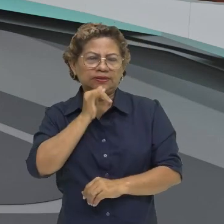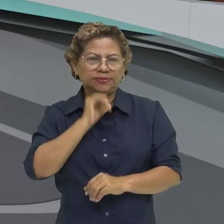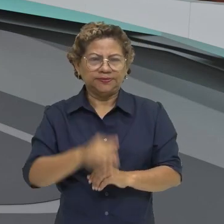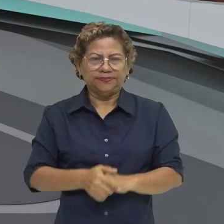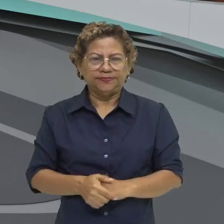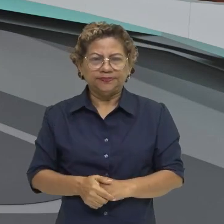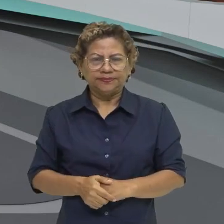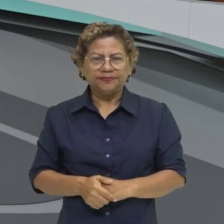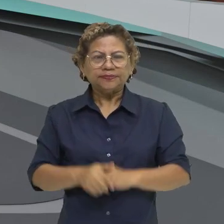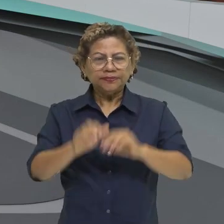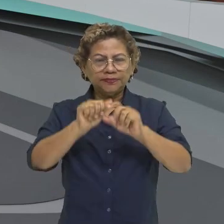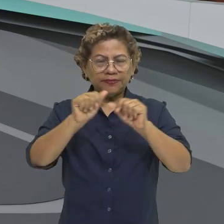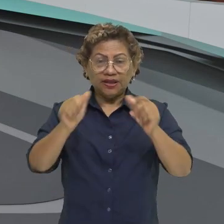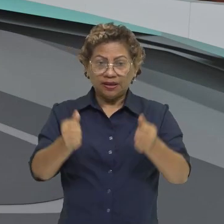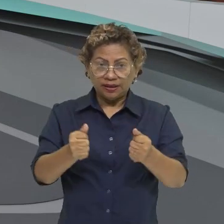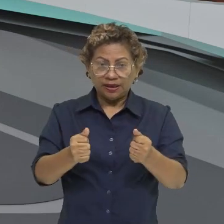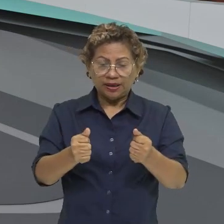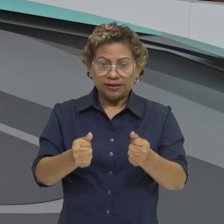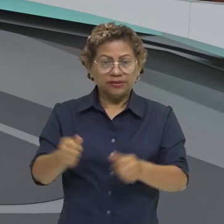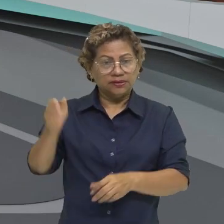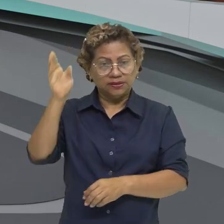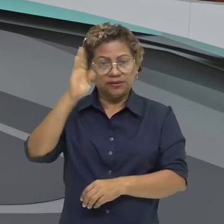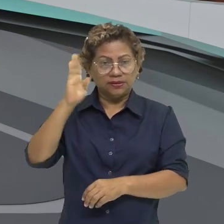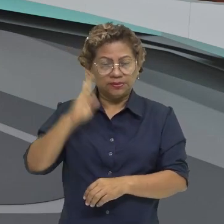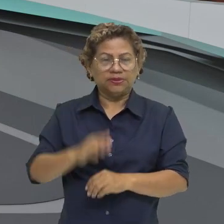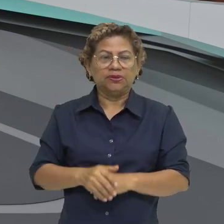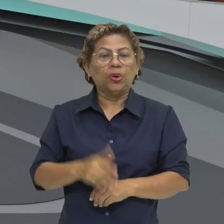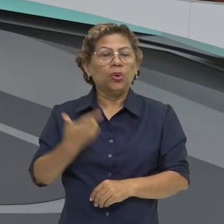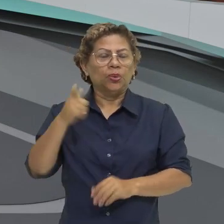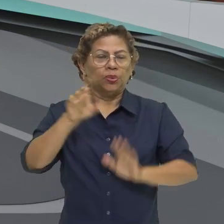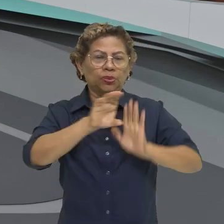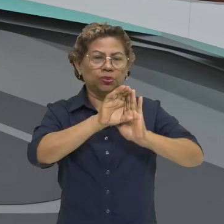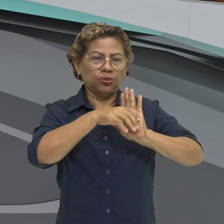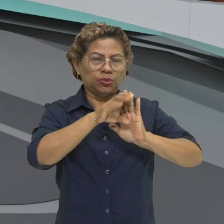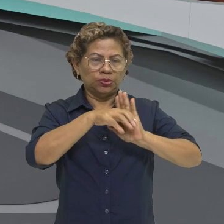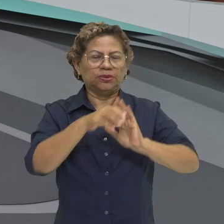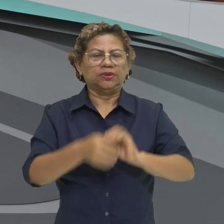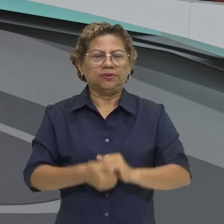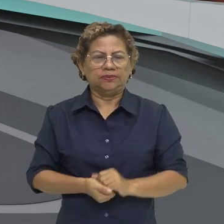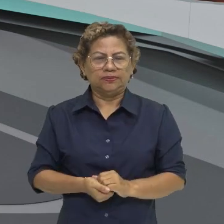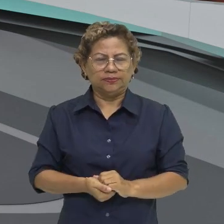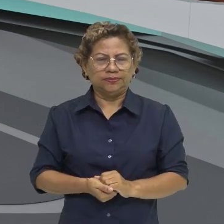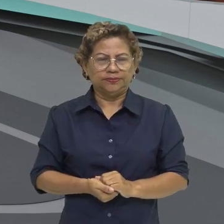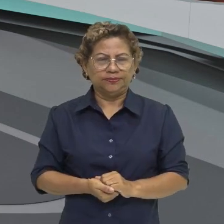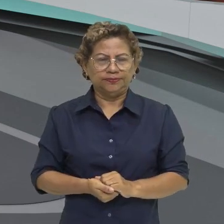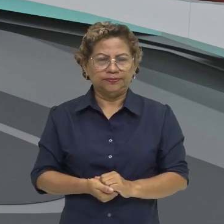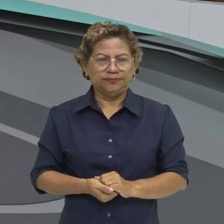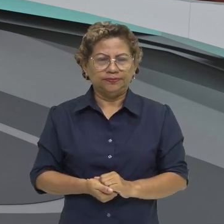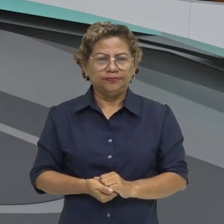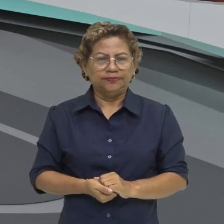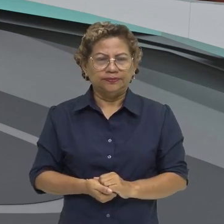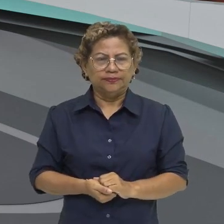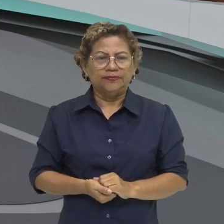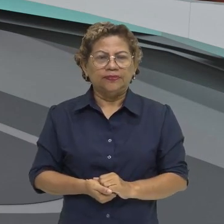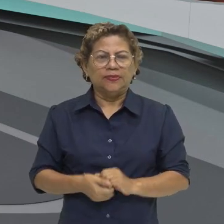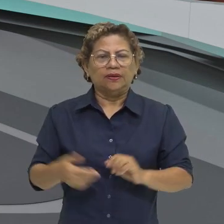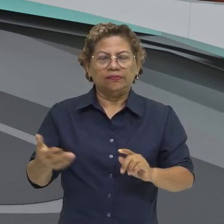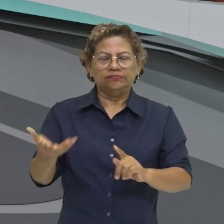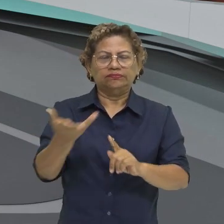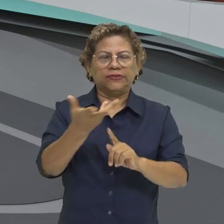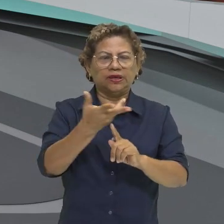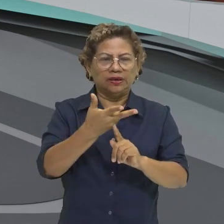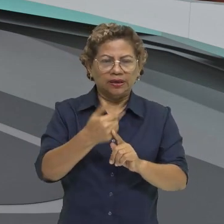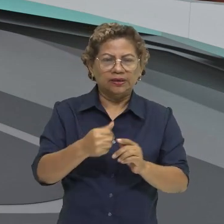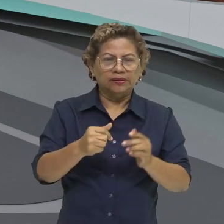a literatura brasileira. Um outro conceito de literatura, uma outra definição, arte de compor ou